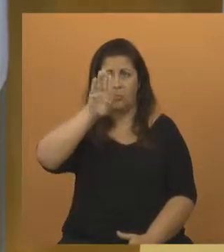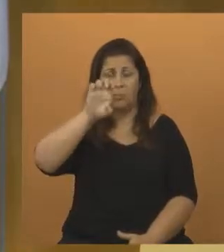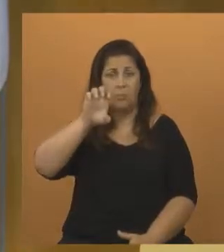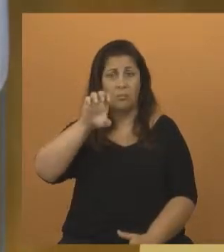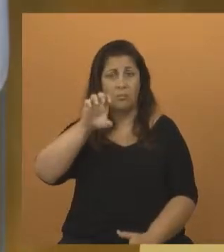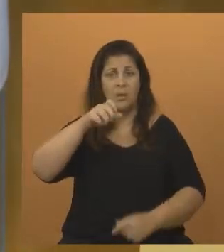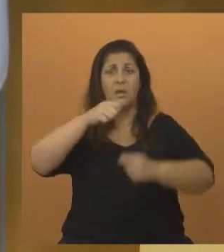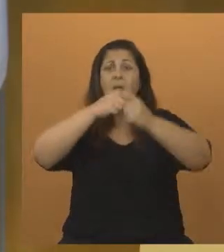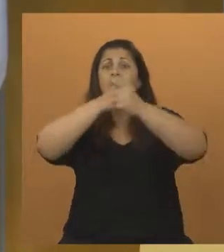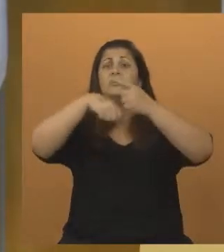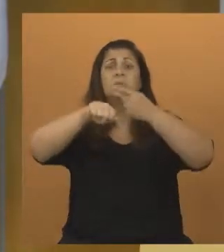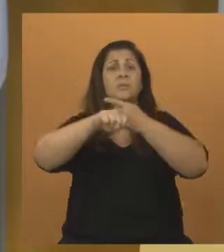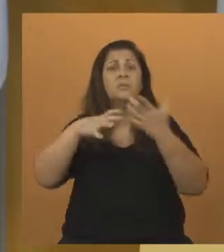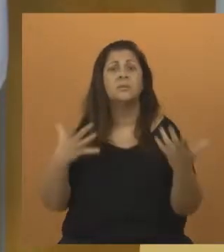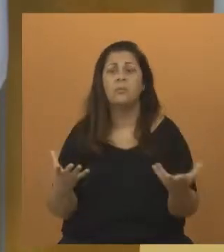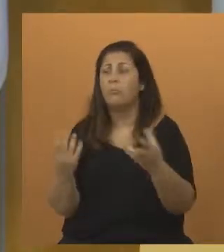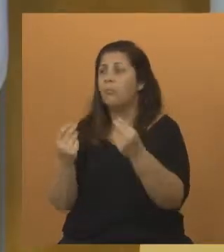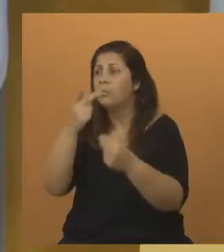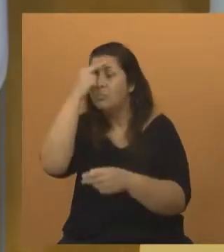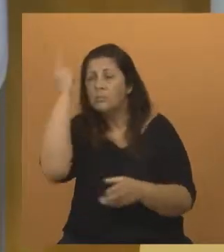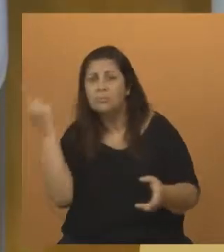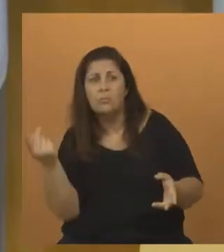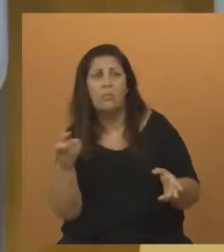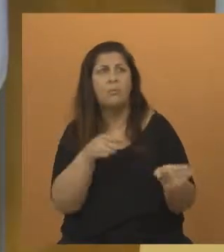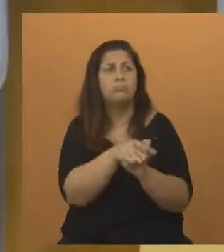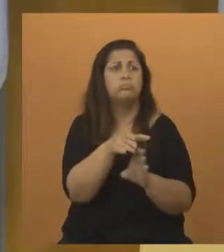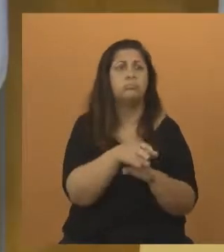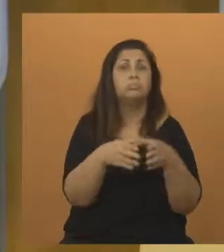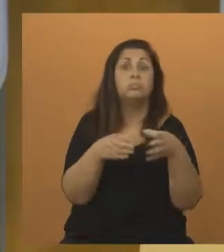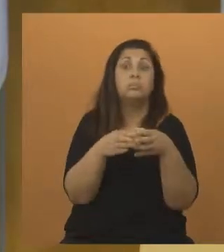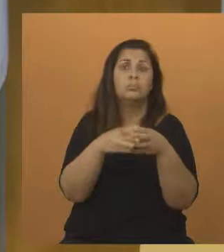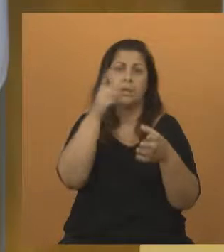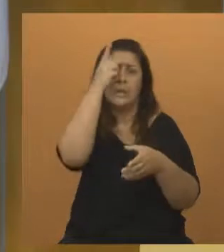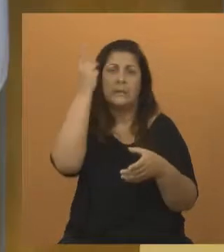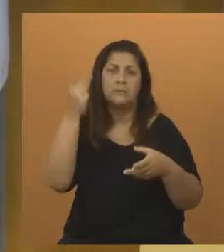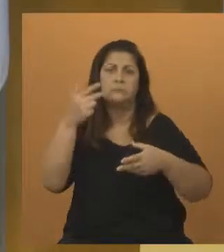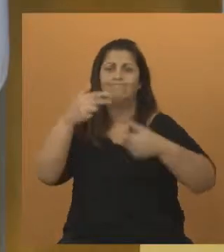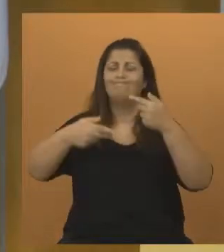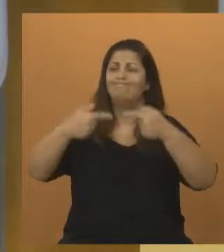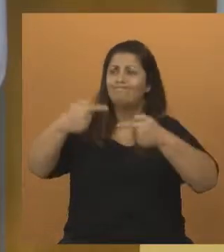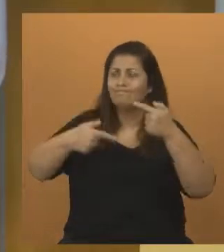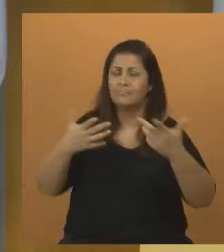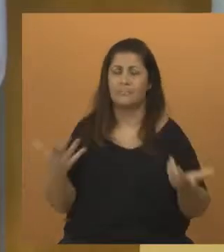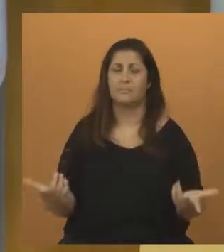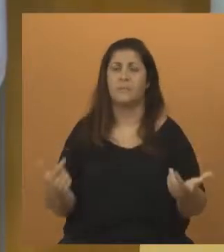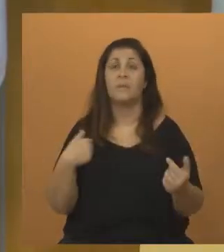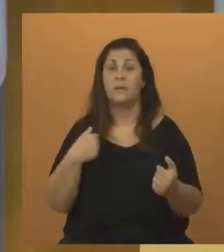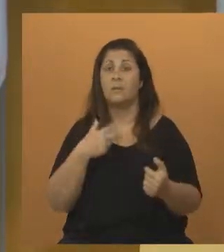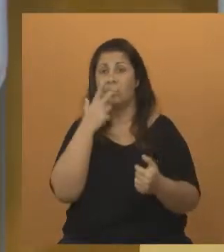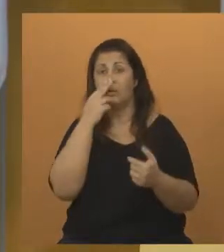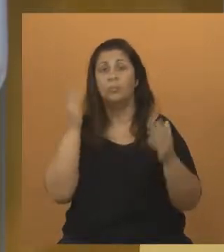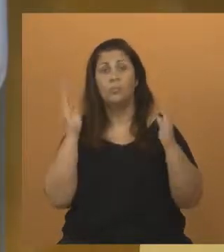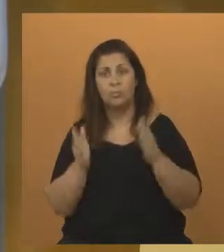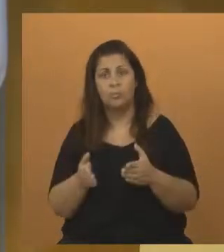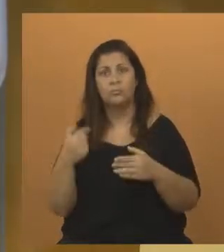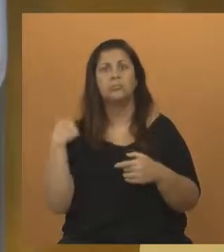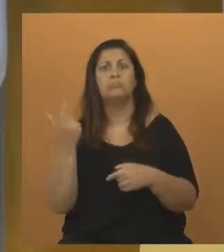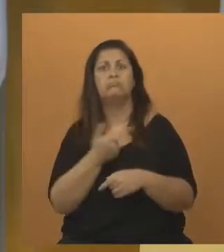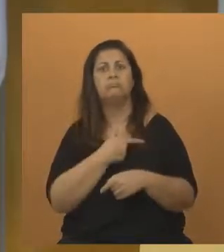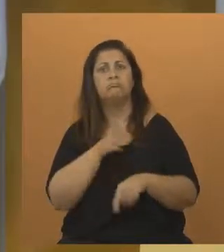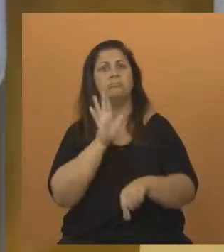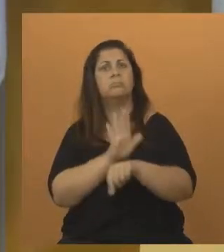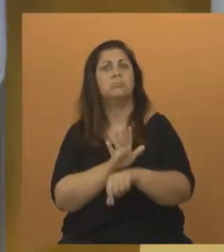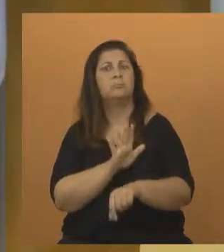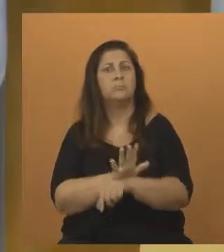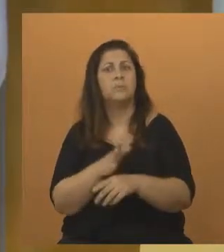associação que é discutida entre seus membros, seus conselheiros, e eu tenho certeza que eu acho que a gente está dando um grande passo hoje para ajudar a resgatar